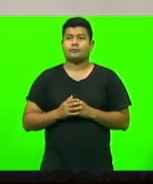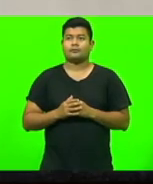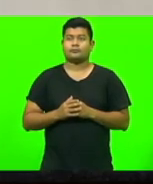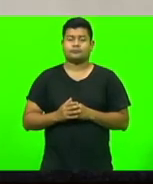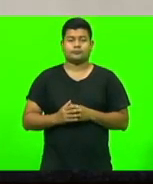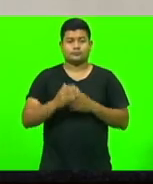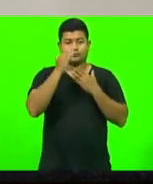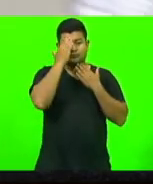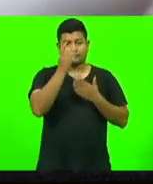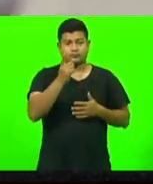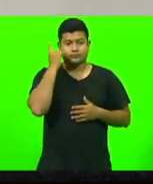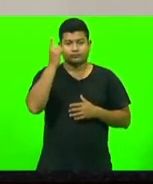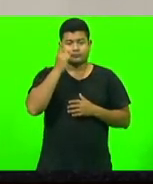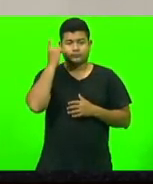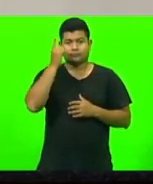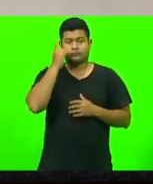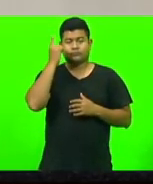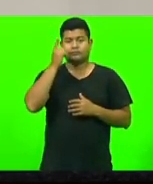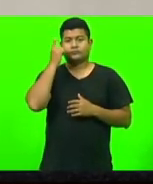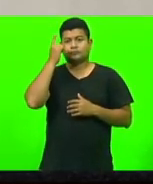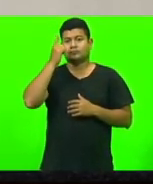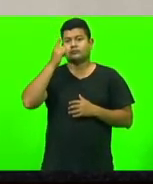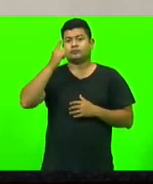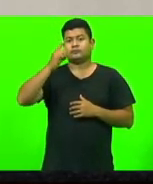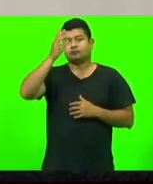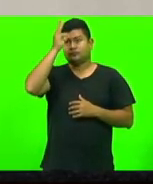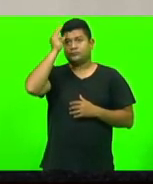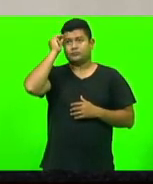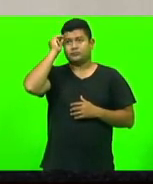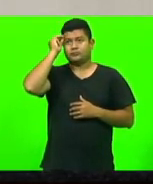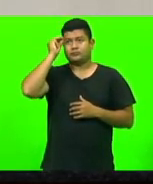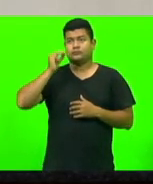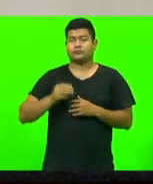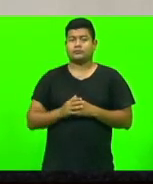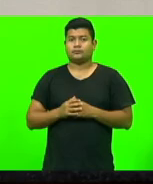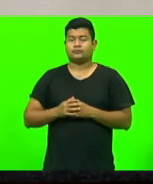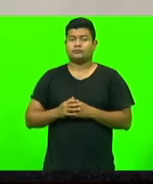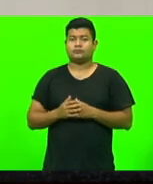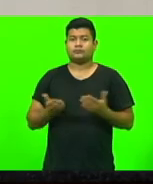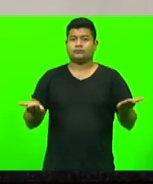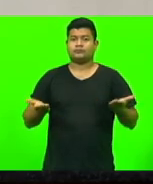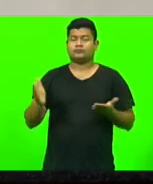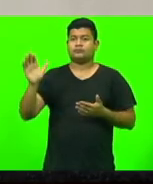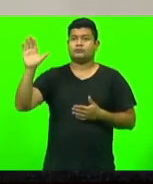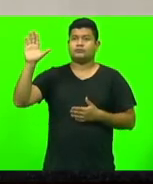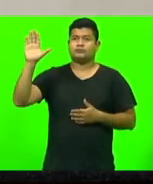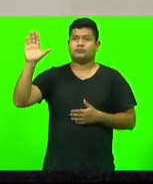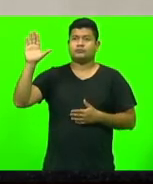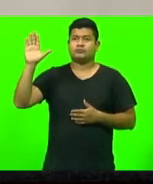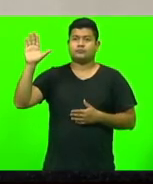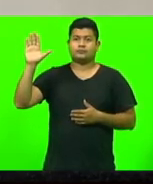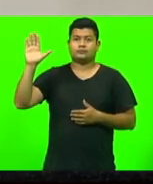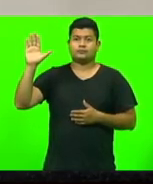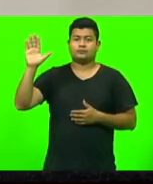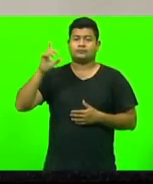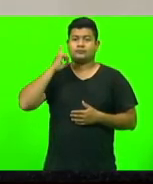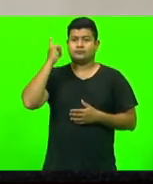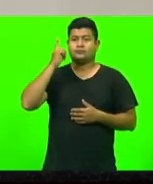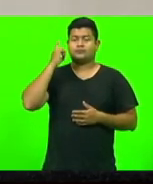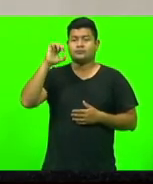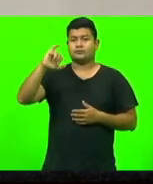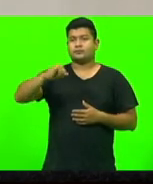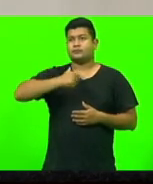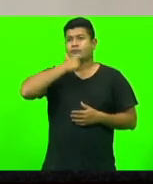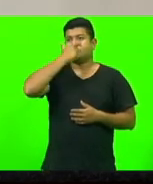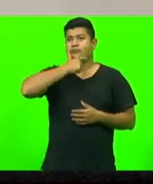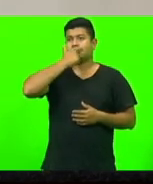Obrigado, deputada Luciana Carminati. Senhor presidente, pela ordem. Pela ordem, deputado Jerry Comper.